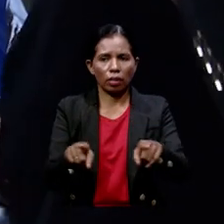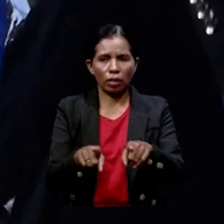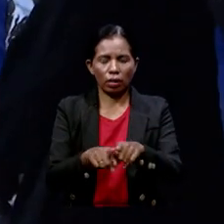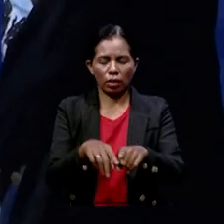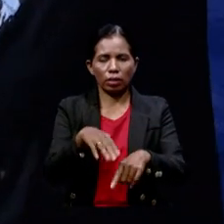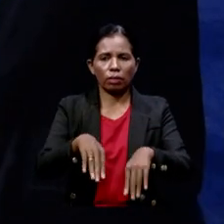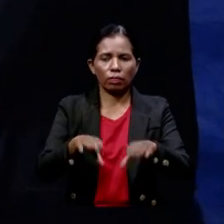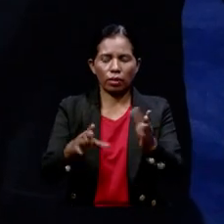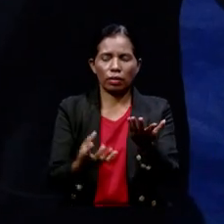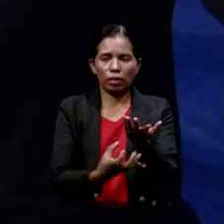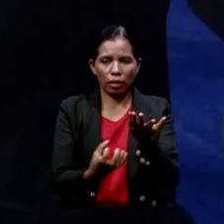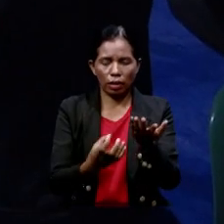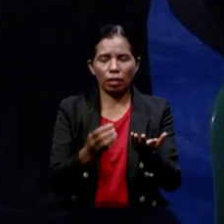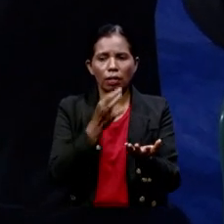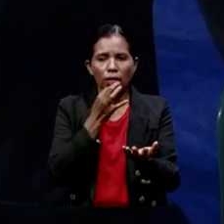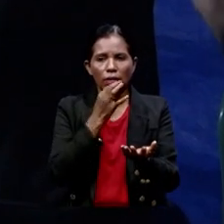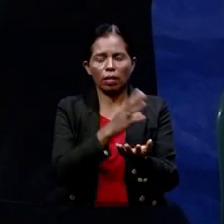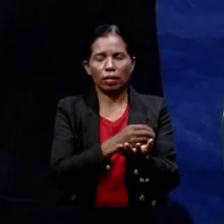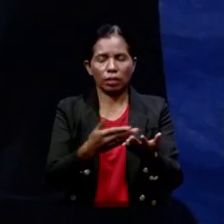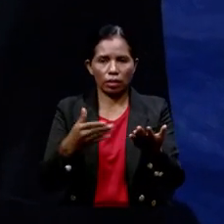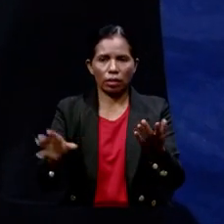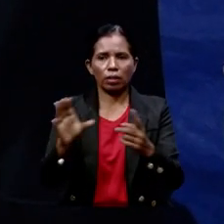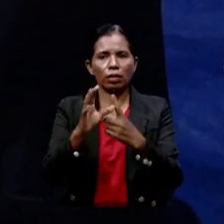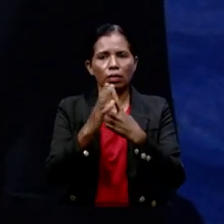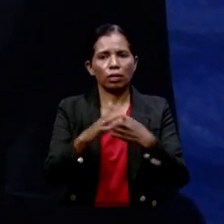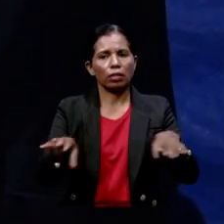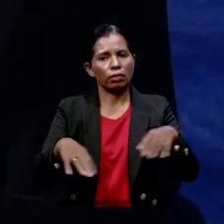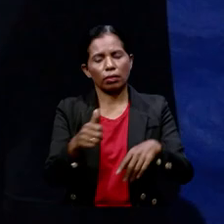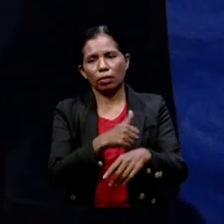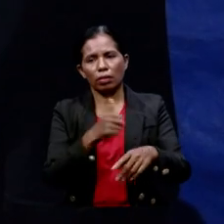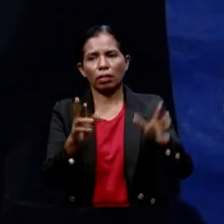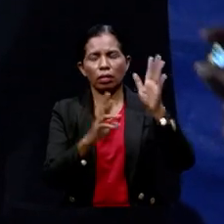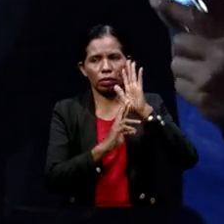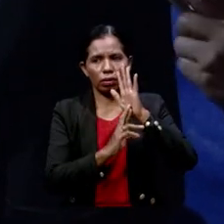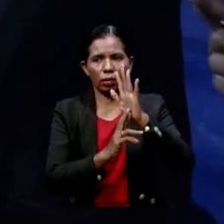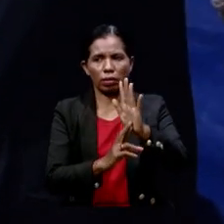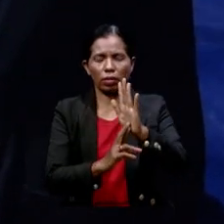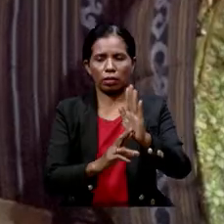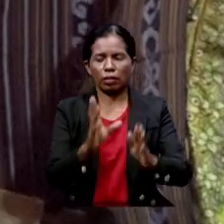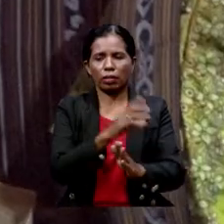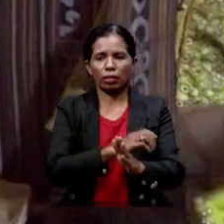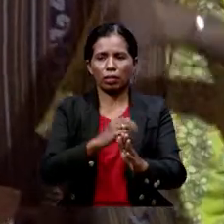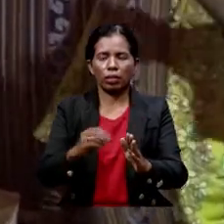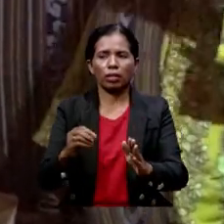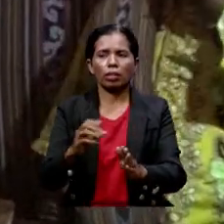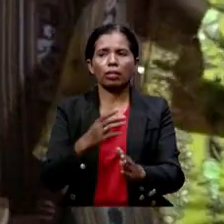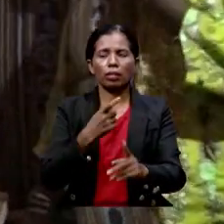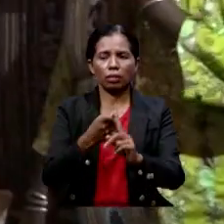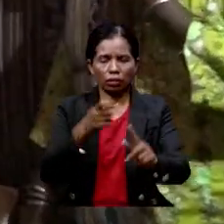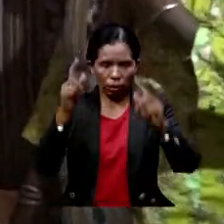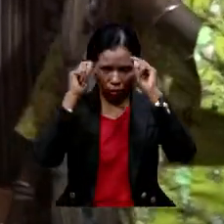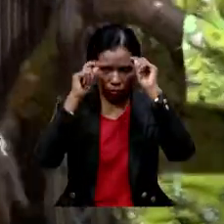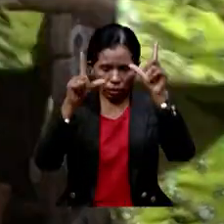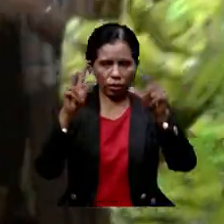tradisional artesanato produto agricultura no servisu seluk nebe representa diversidade no kreatividade husi Timor